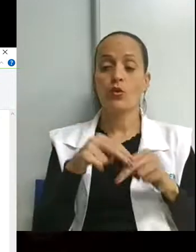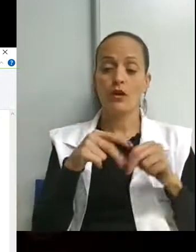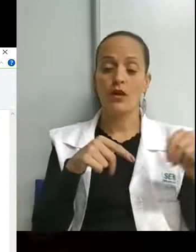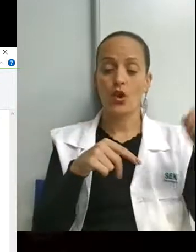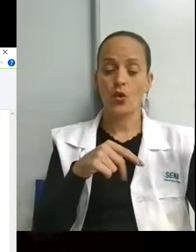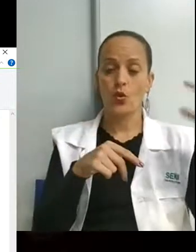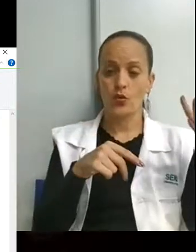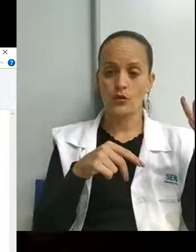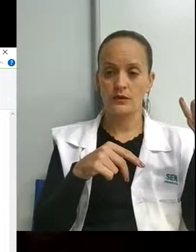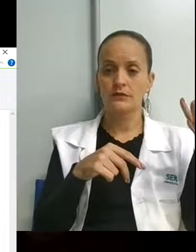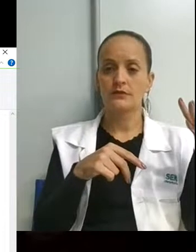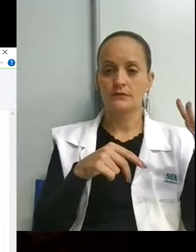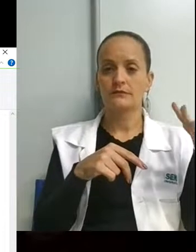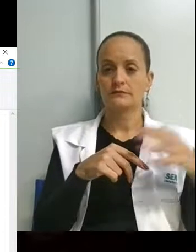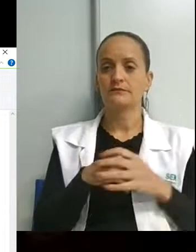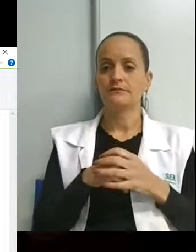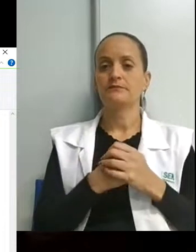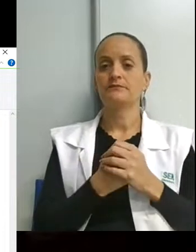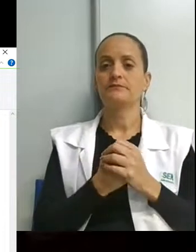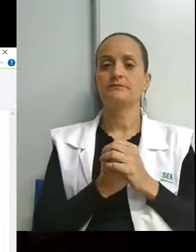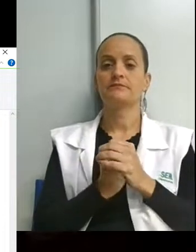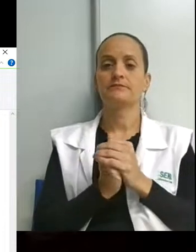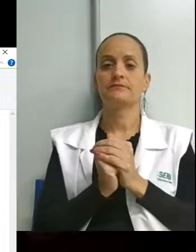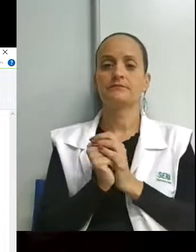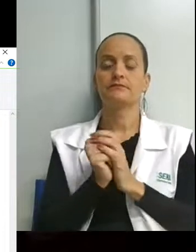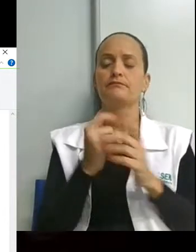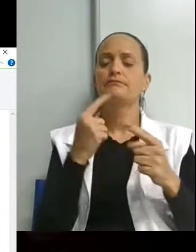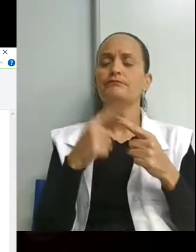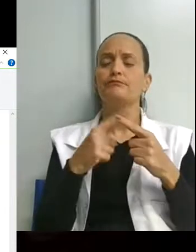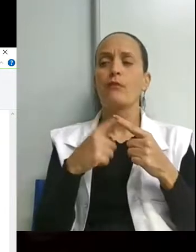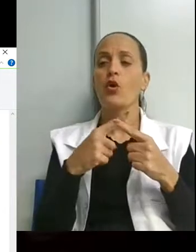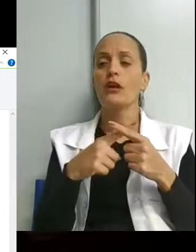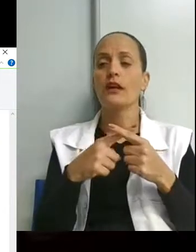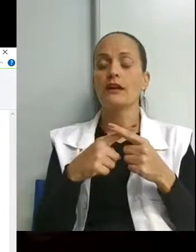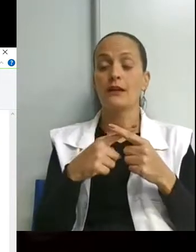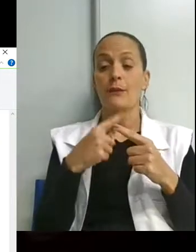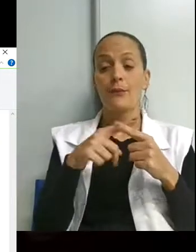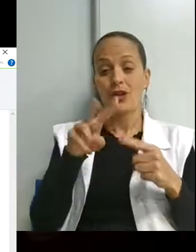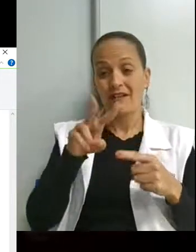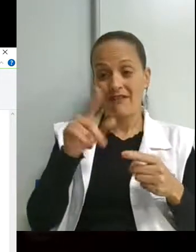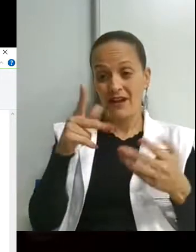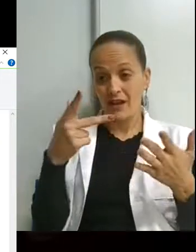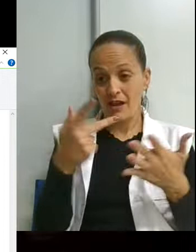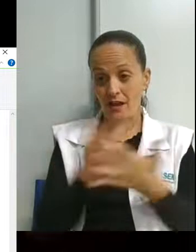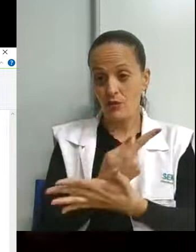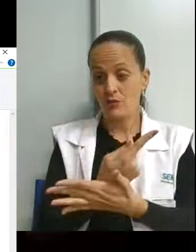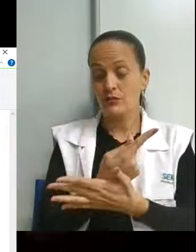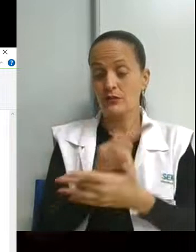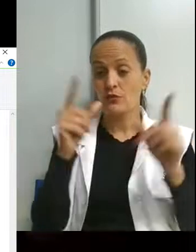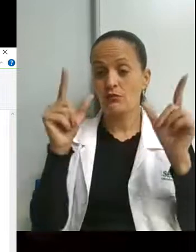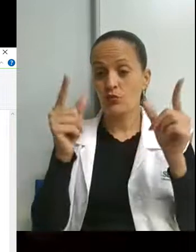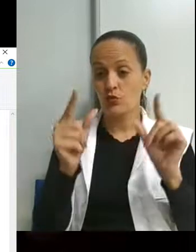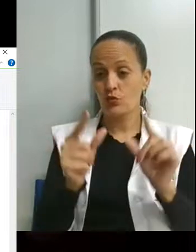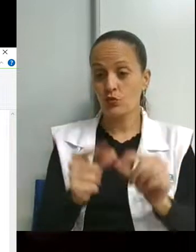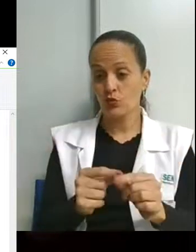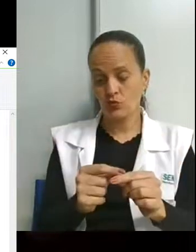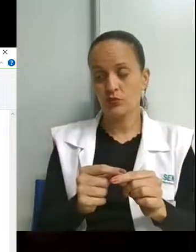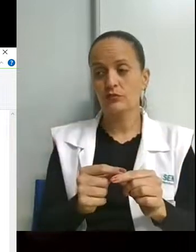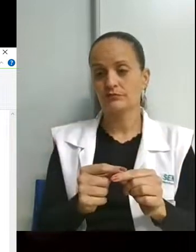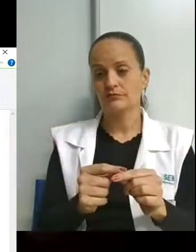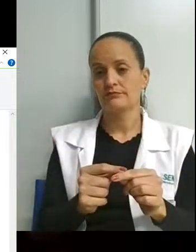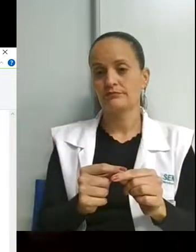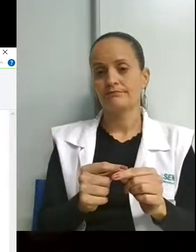Daqui a pouquinho eu organizo aqui as informações. Por quê? Porque a queda de tensão foi muito superior ao quê? A